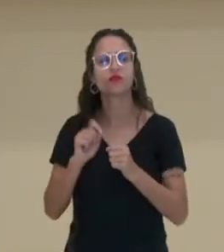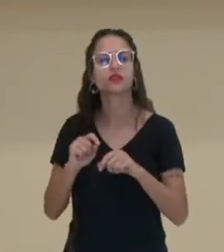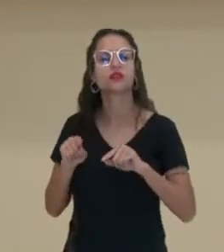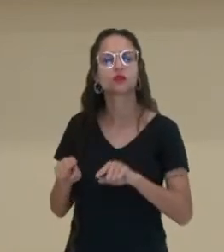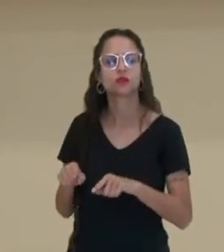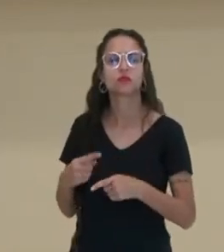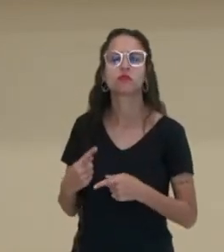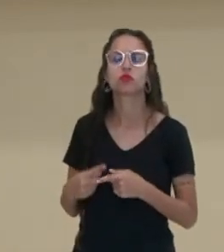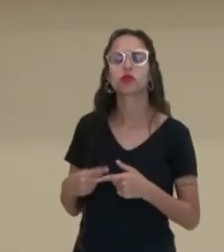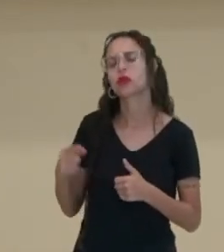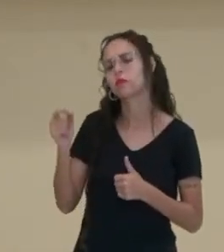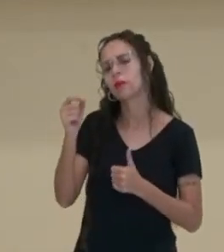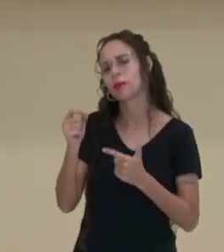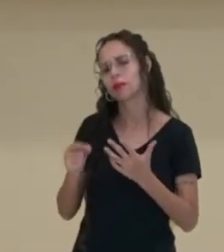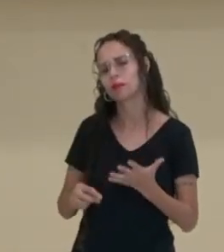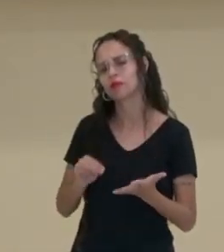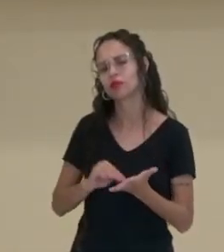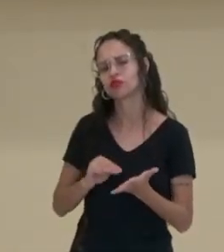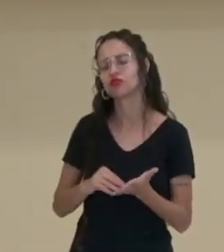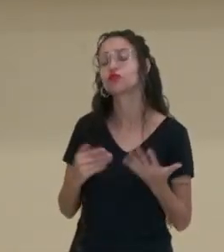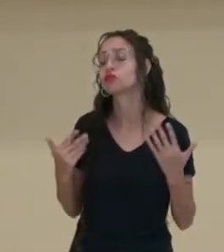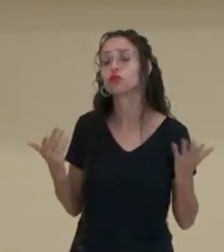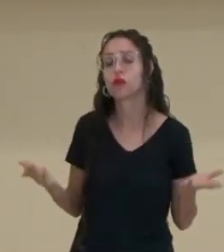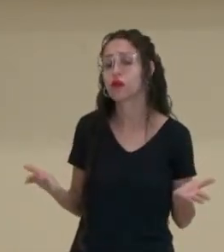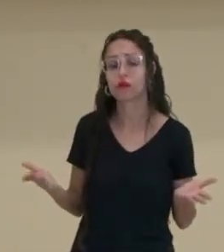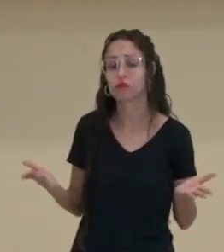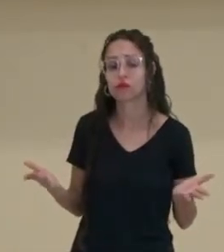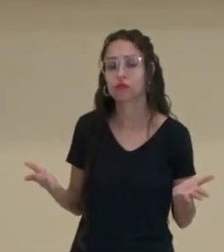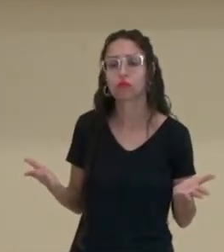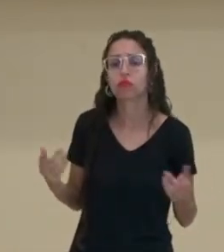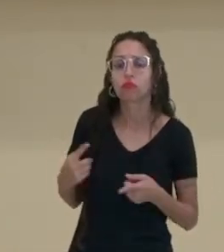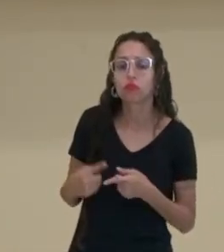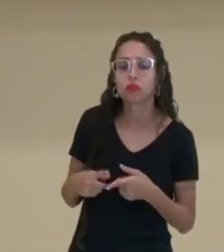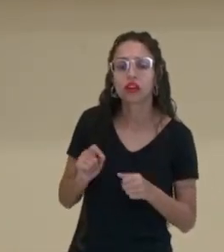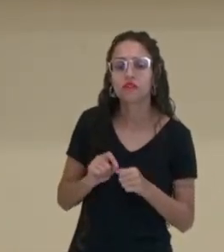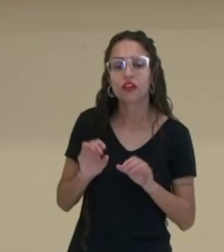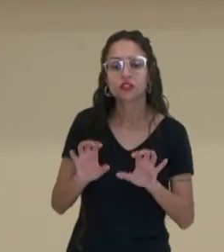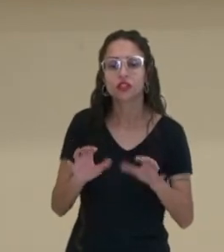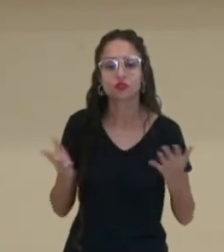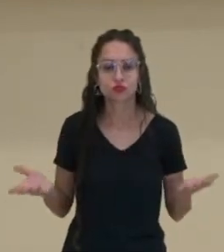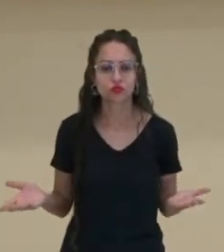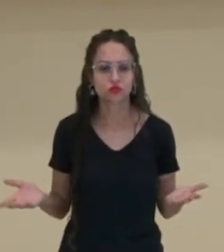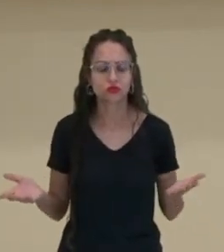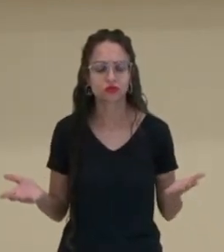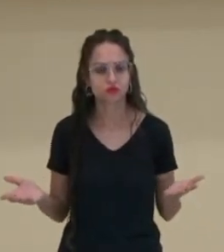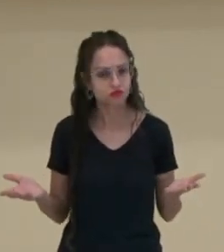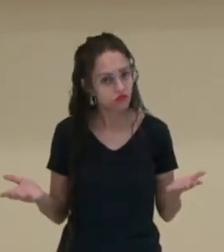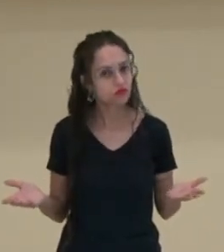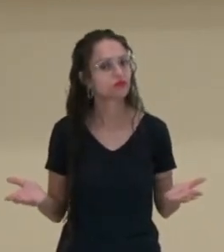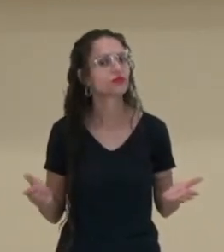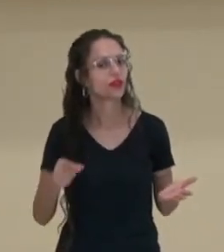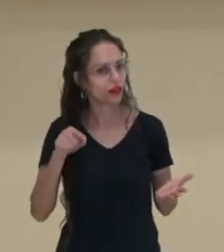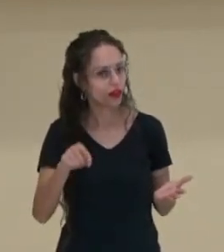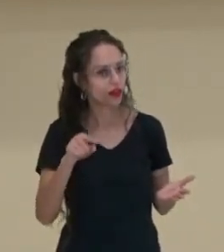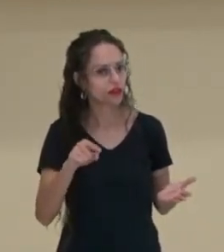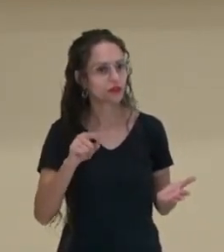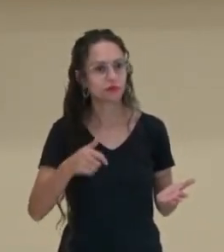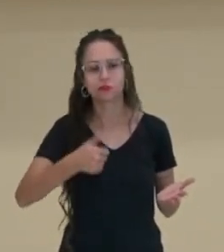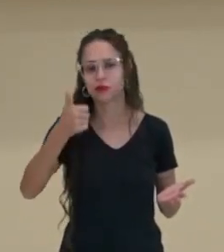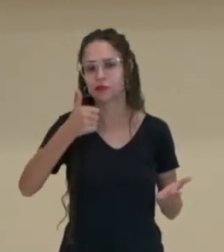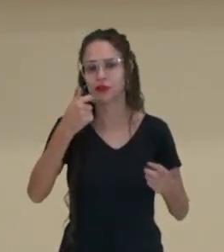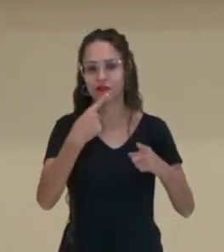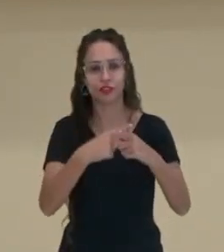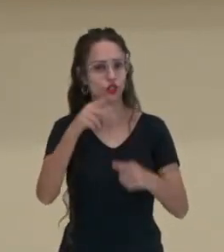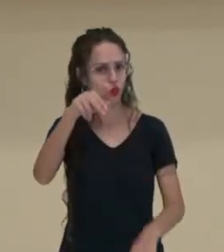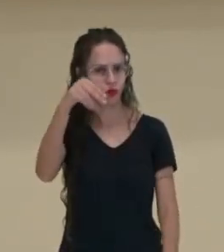quais foram os motivos. Quais foram as motivações daquele ataque terrorista? Entrou pela primeira vez, poxa vida,